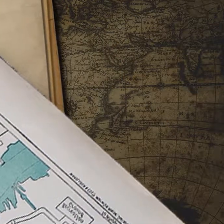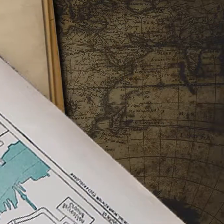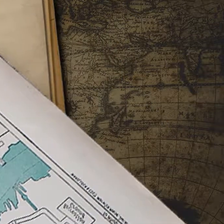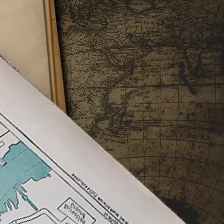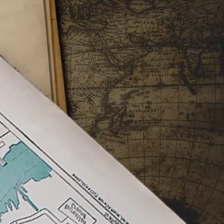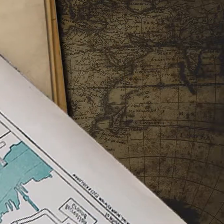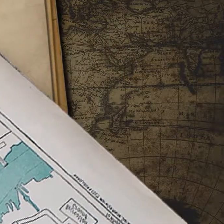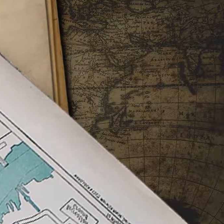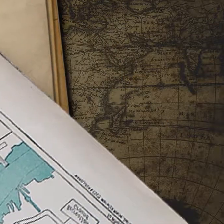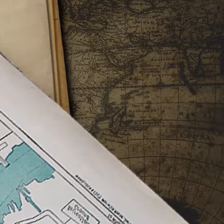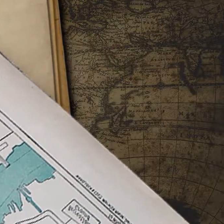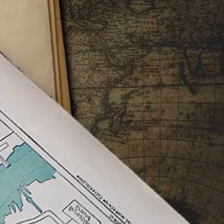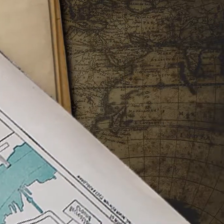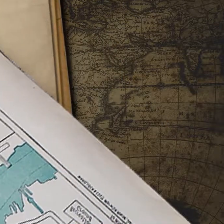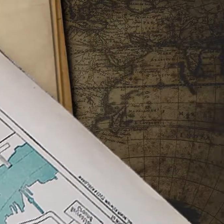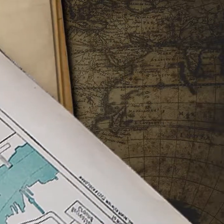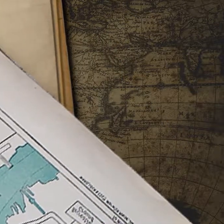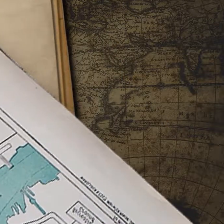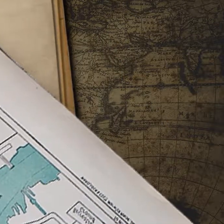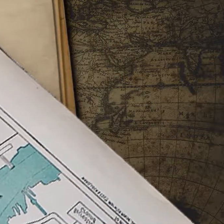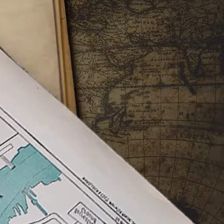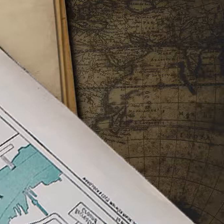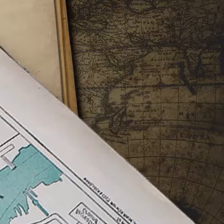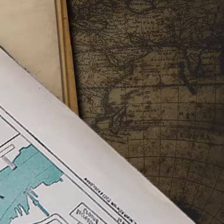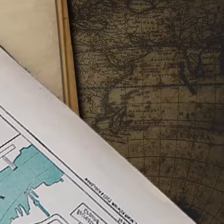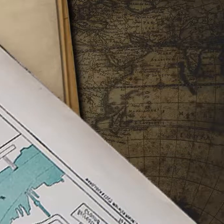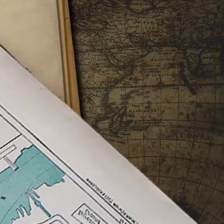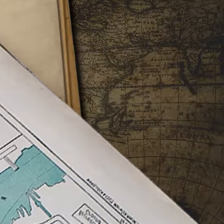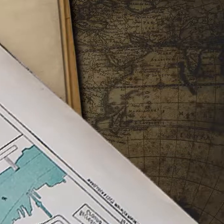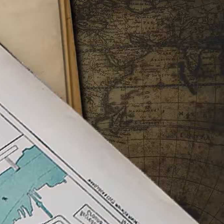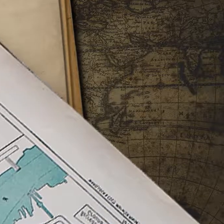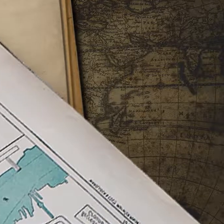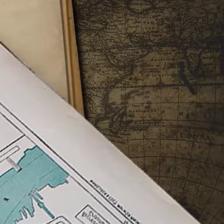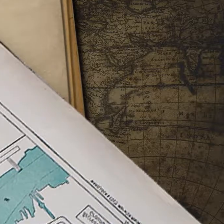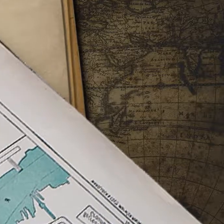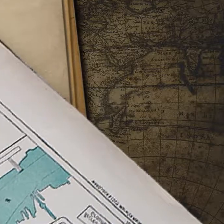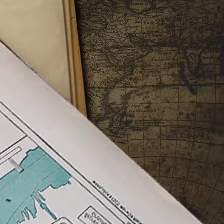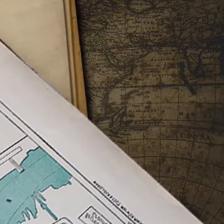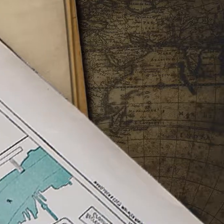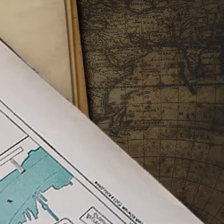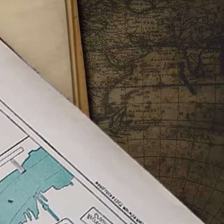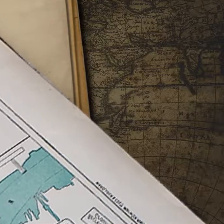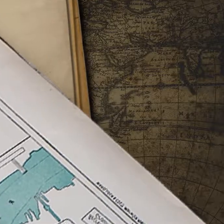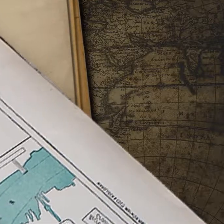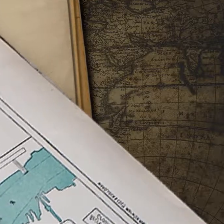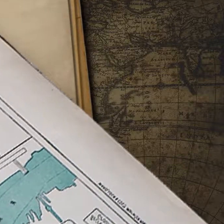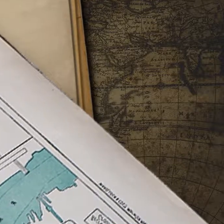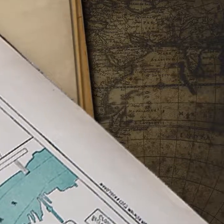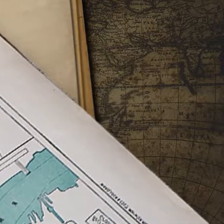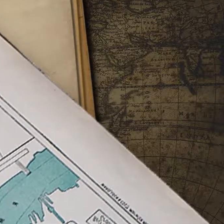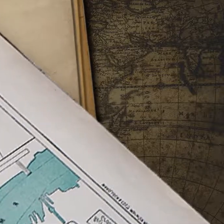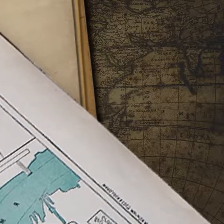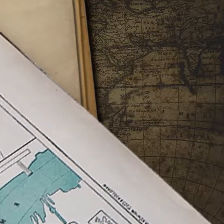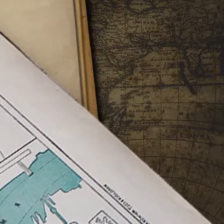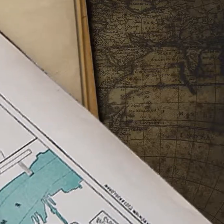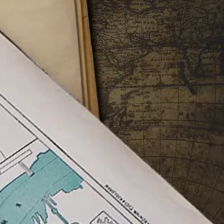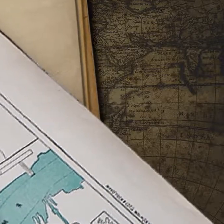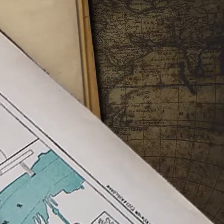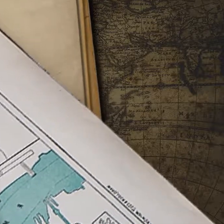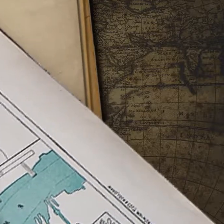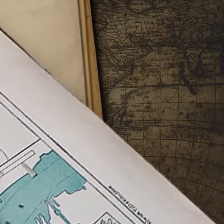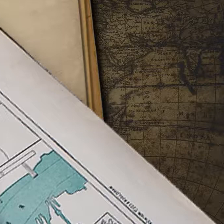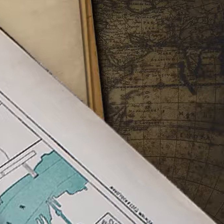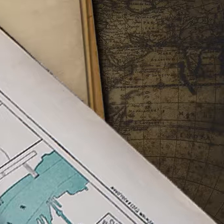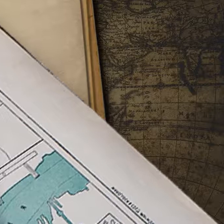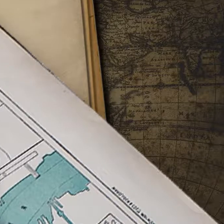Phileas Fogg está no clube, sentado numa mesa com outros 3 ricos senhores. Atrás deles estão outros 2 homens